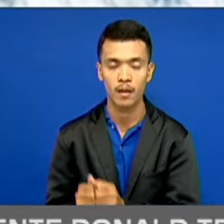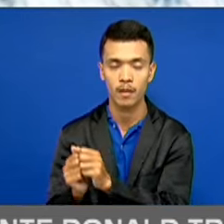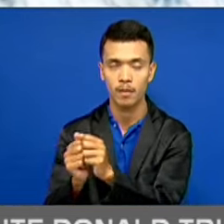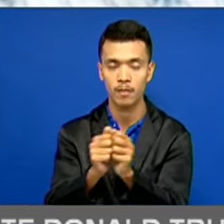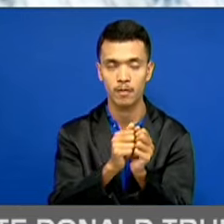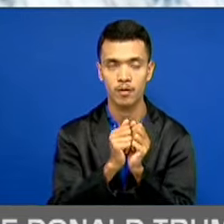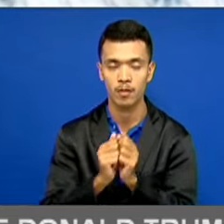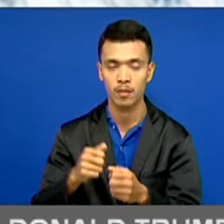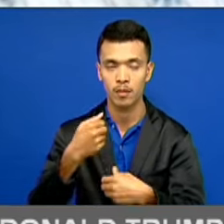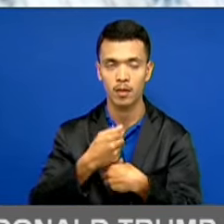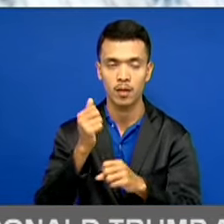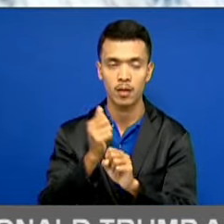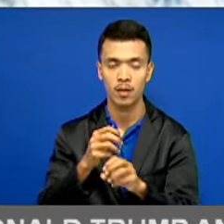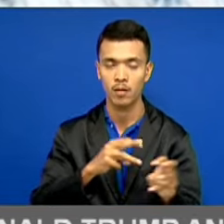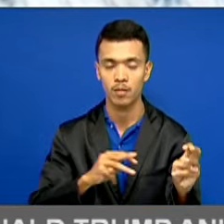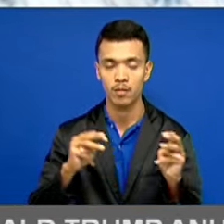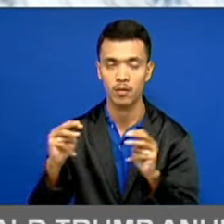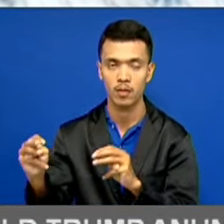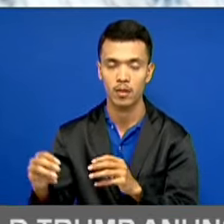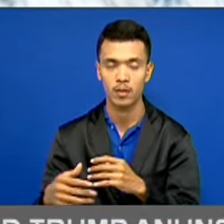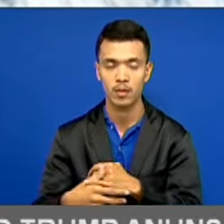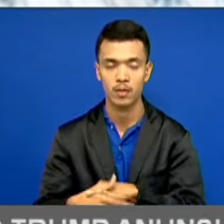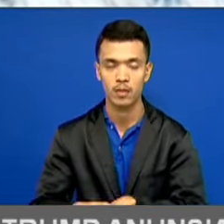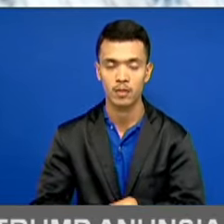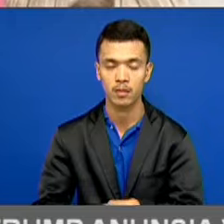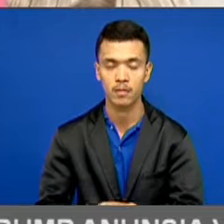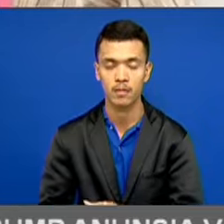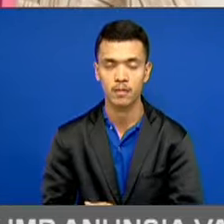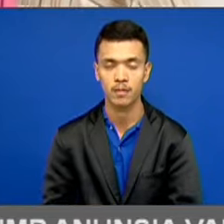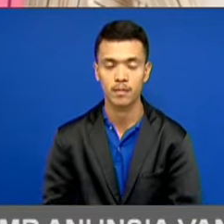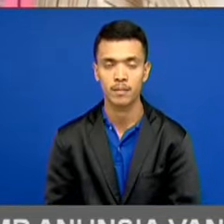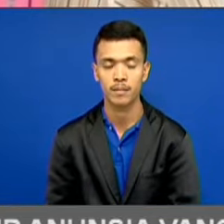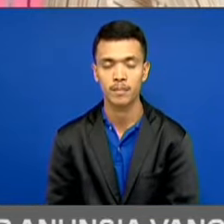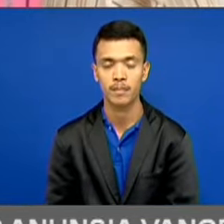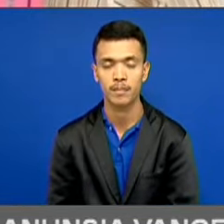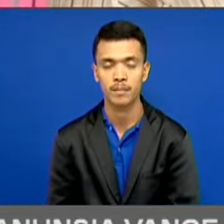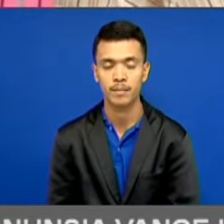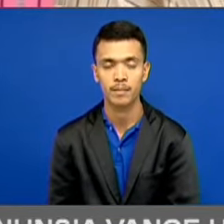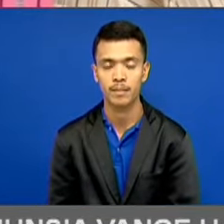vai guardar de gênero que é suco. Mudança na rua agora. Obrigado.